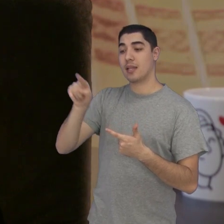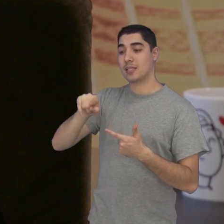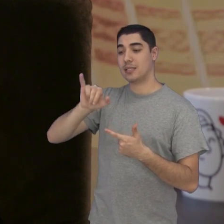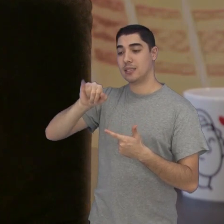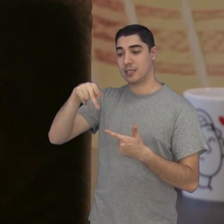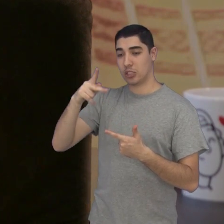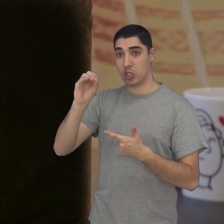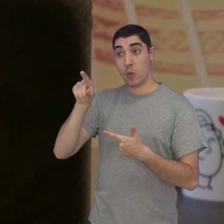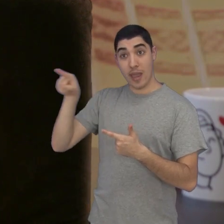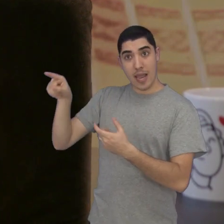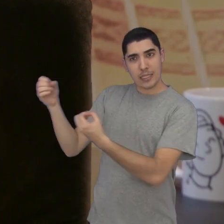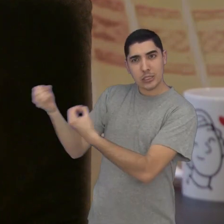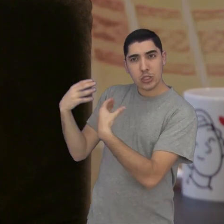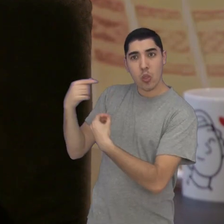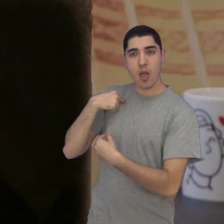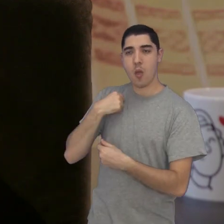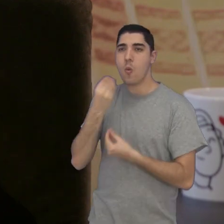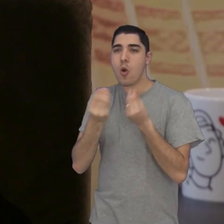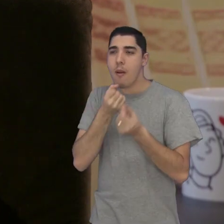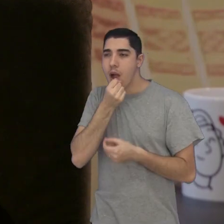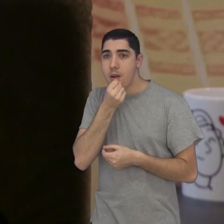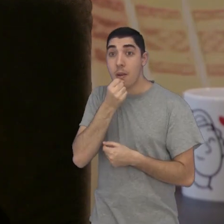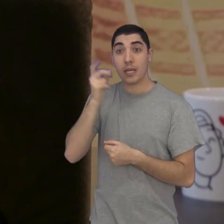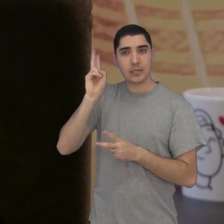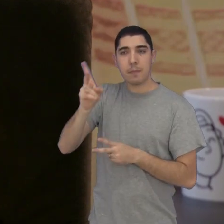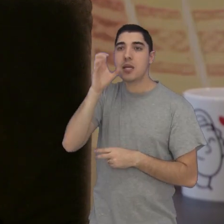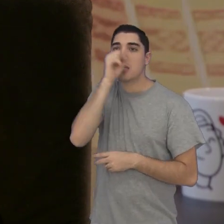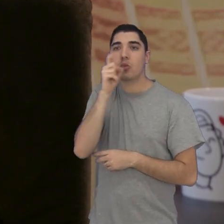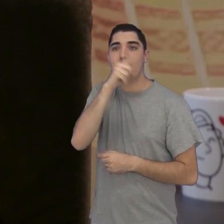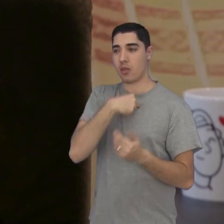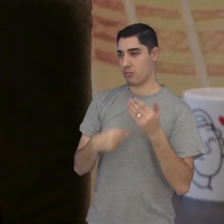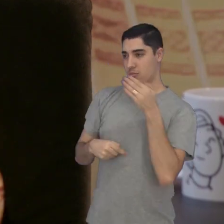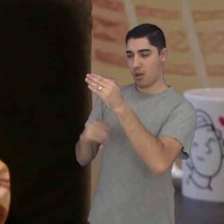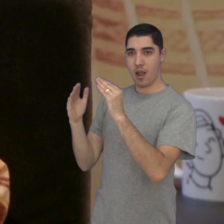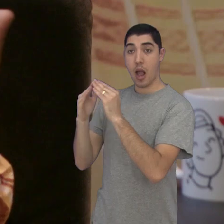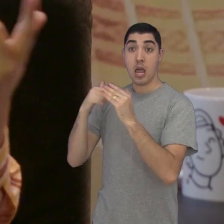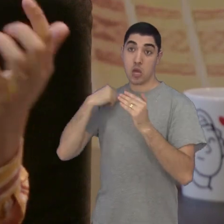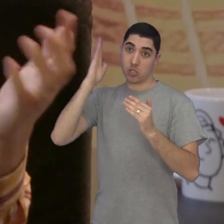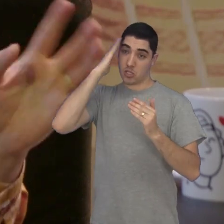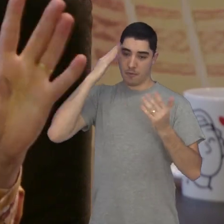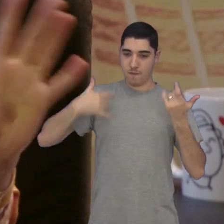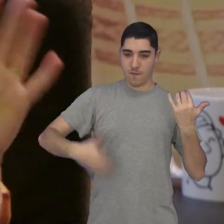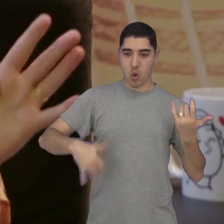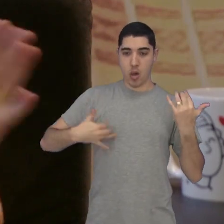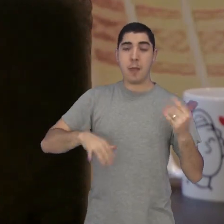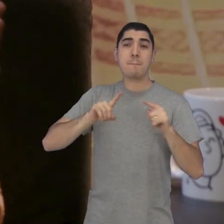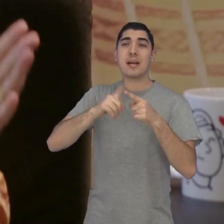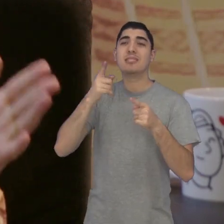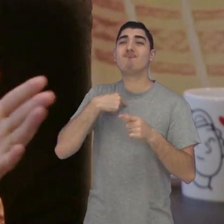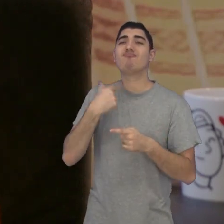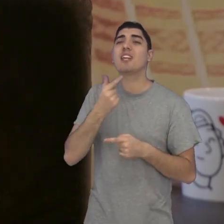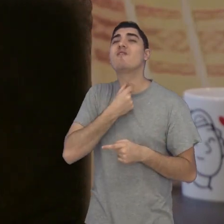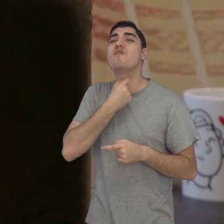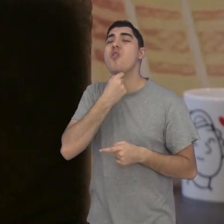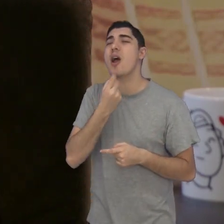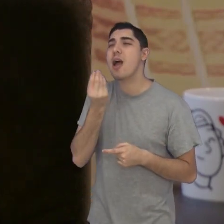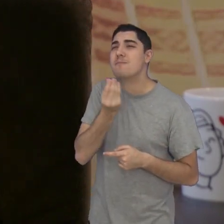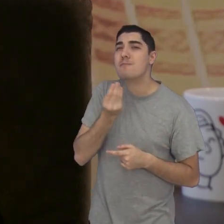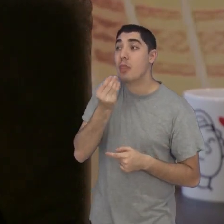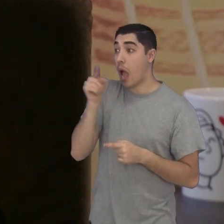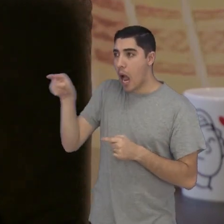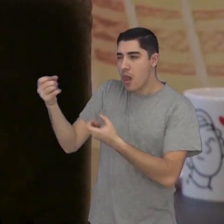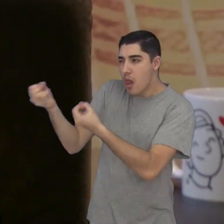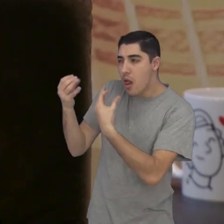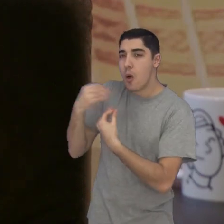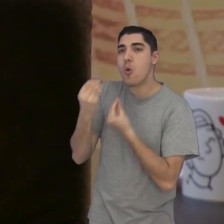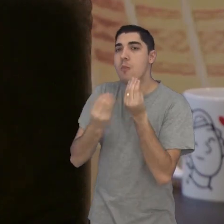a cantar. Eu ia todo final de semana para a casa dele, o violão já tocava, mas não tinha afinação. Aí ele me ensinou